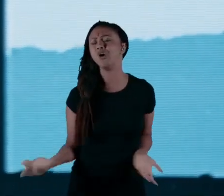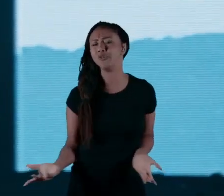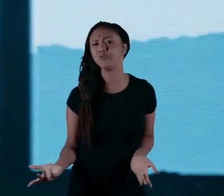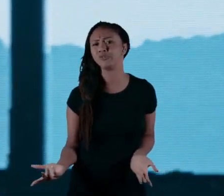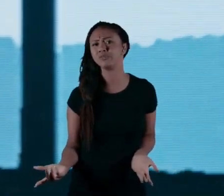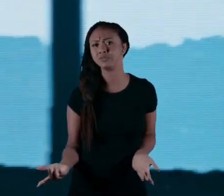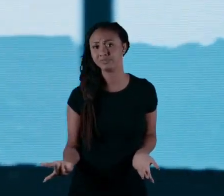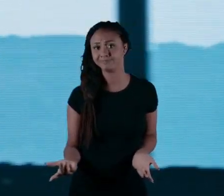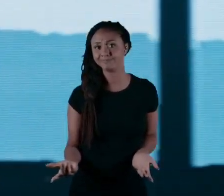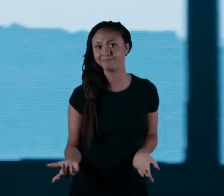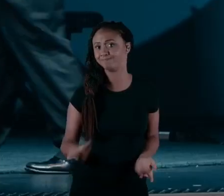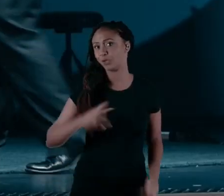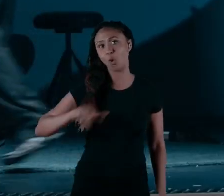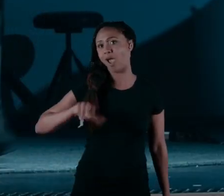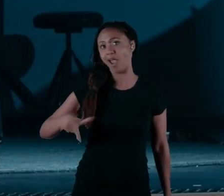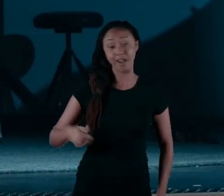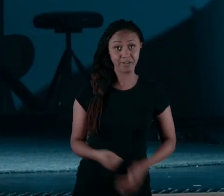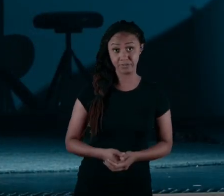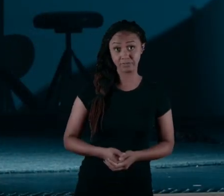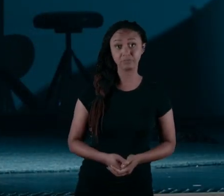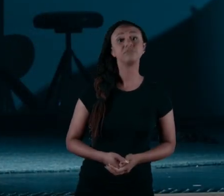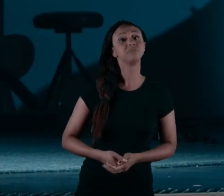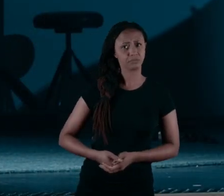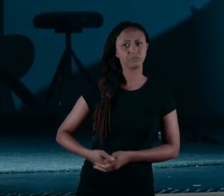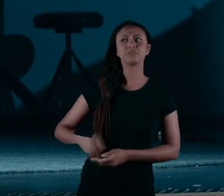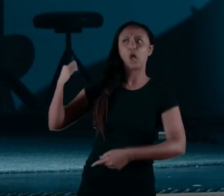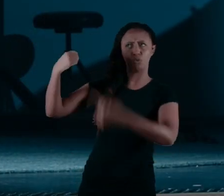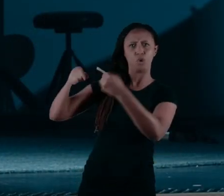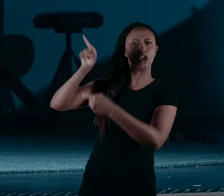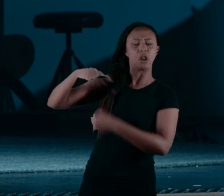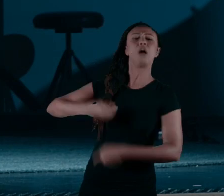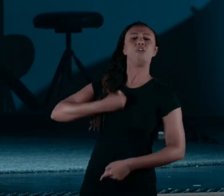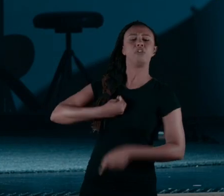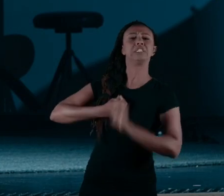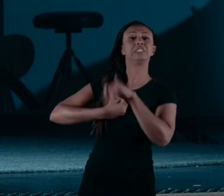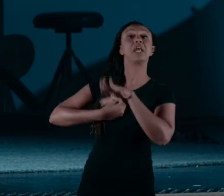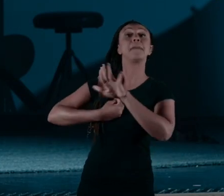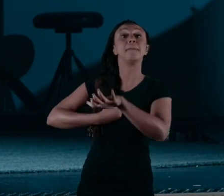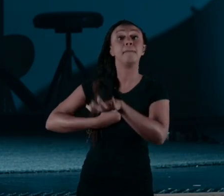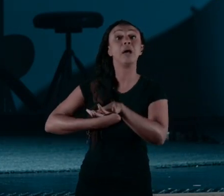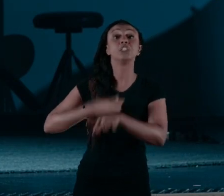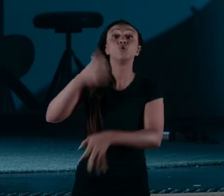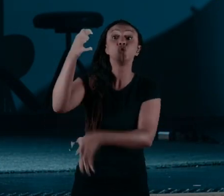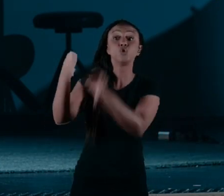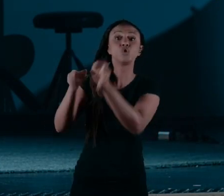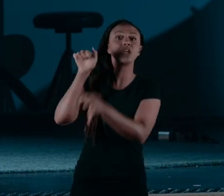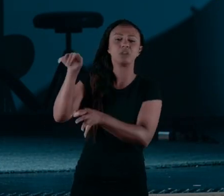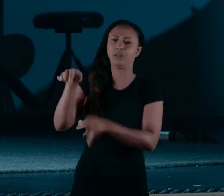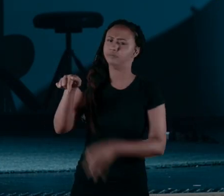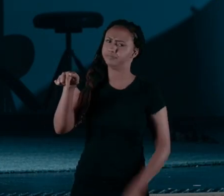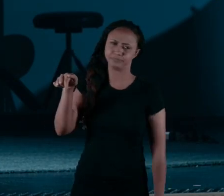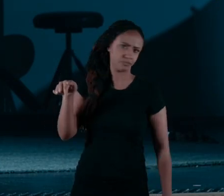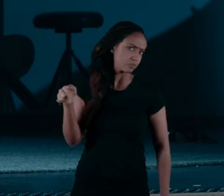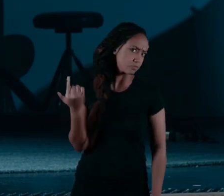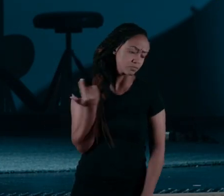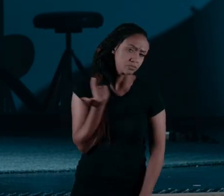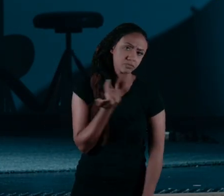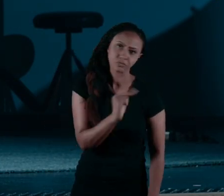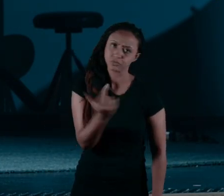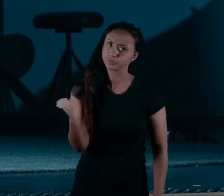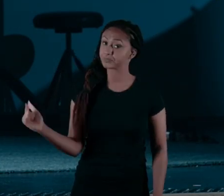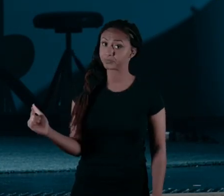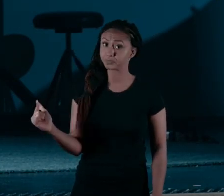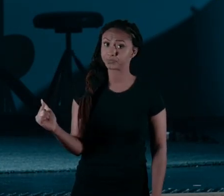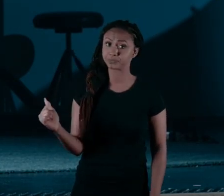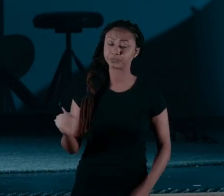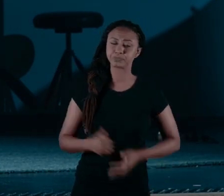povo. Eles estão lá, mas eles não têm a visão da justiça. Sabe,